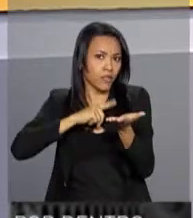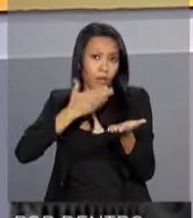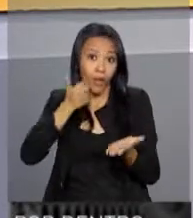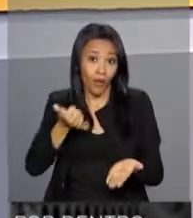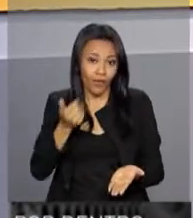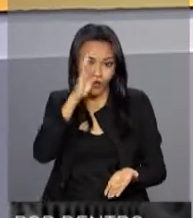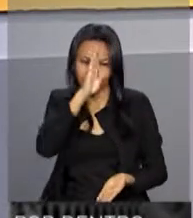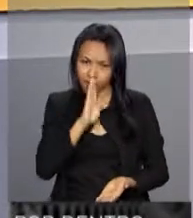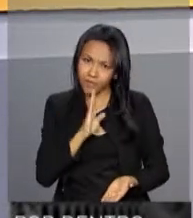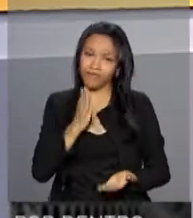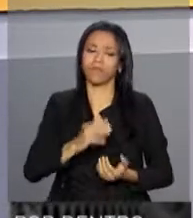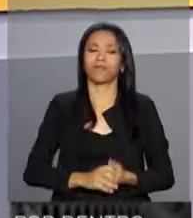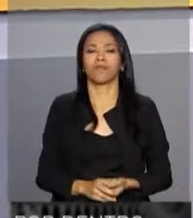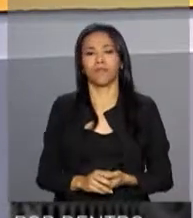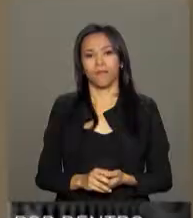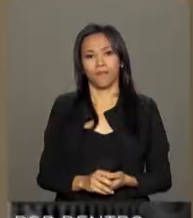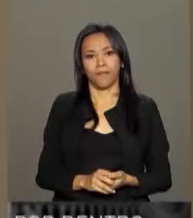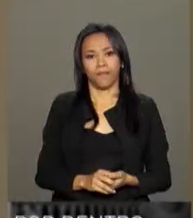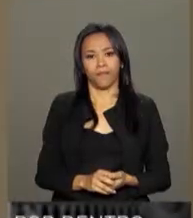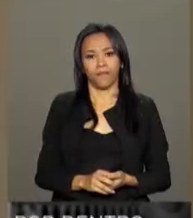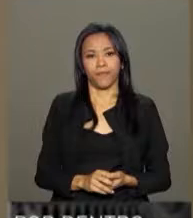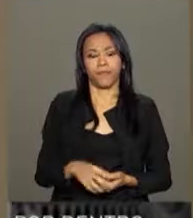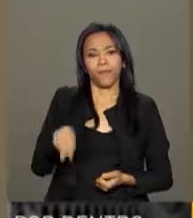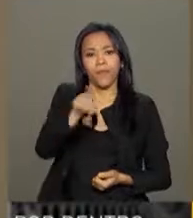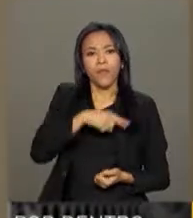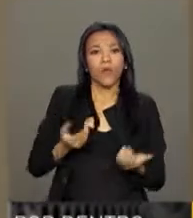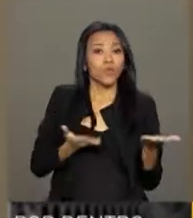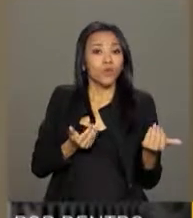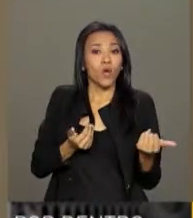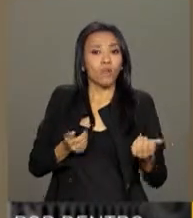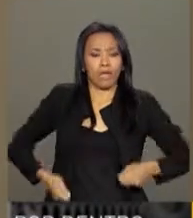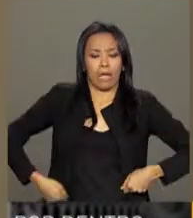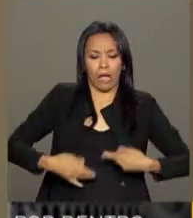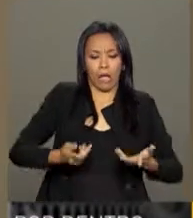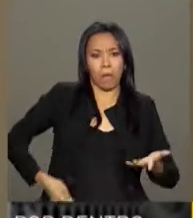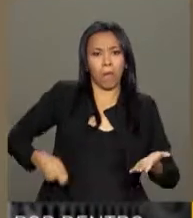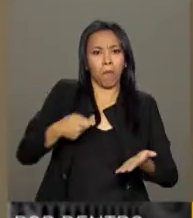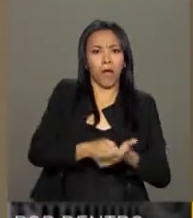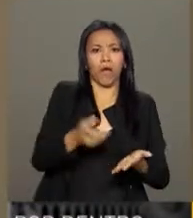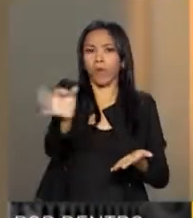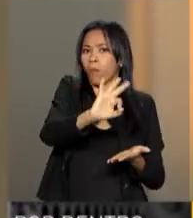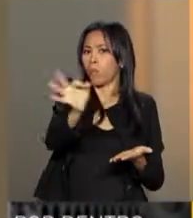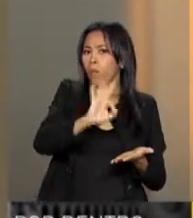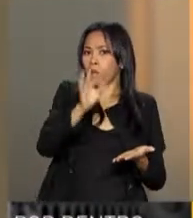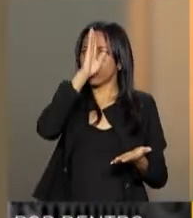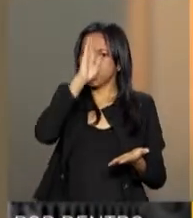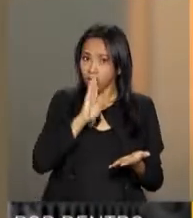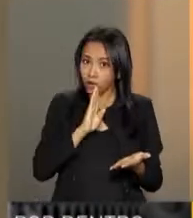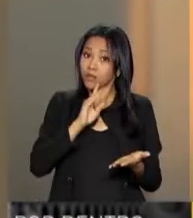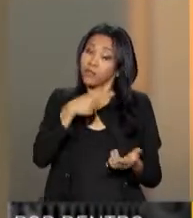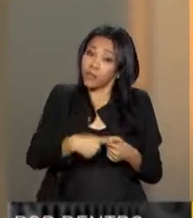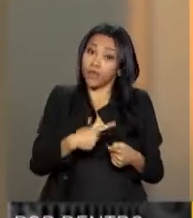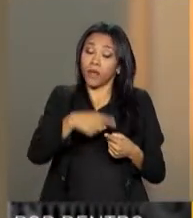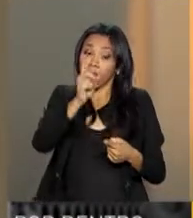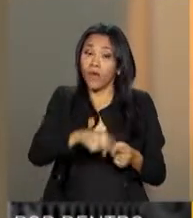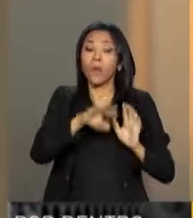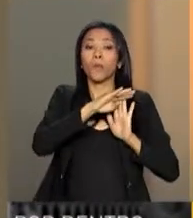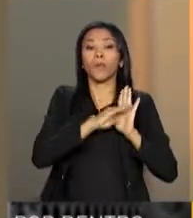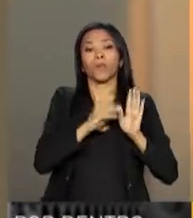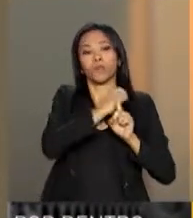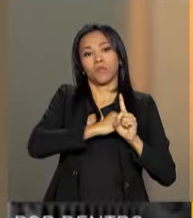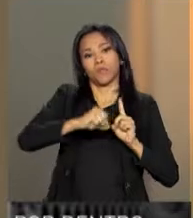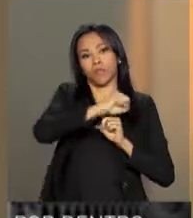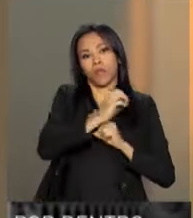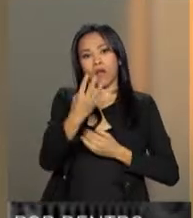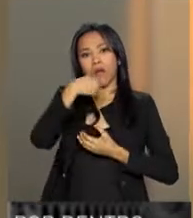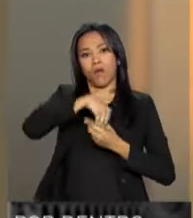melhor tudo de graça o jovem não tem custo algum para ter acesso ao jovem primeiro porque se trata de um programa social do